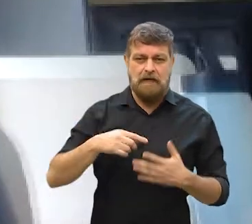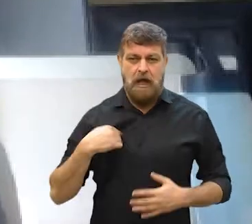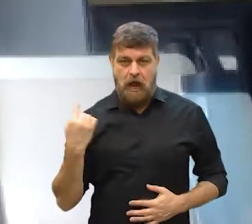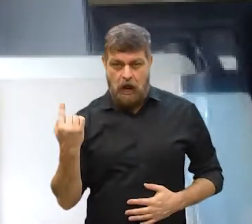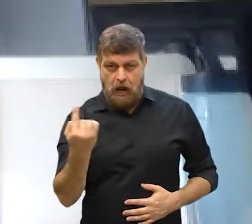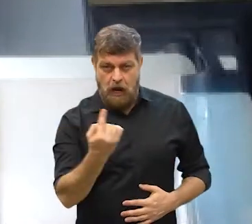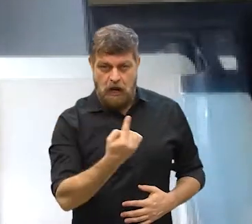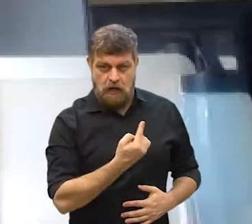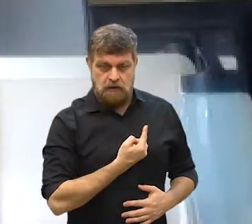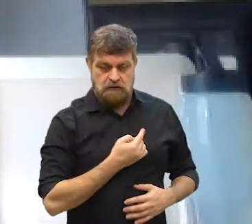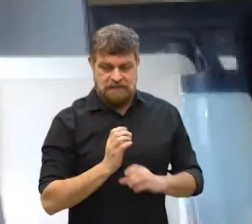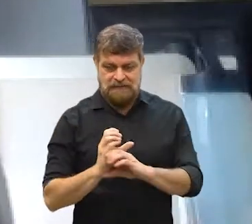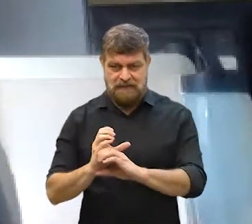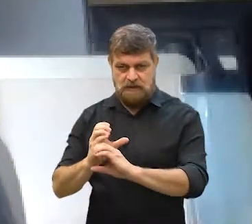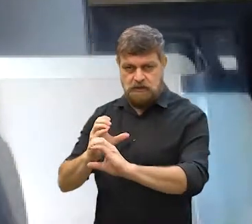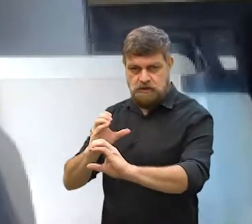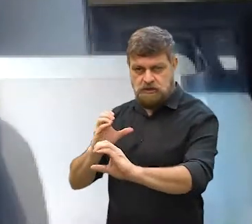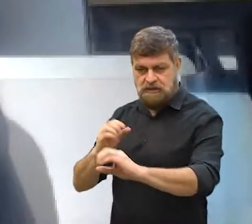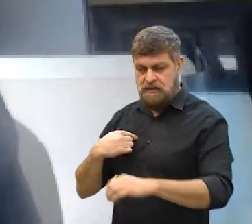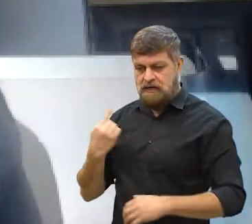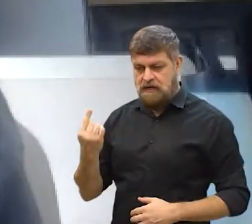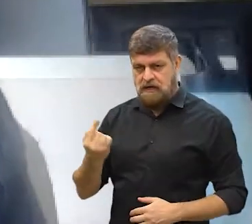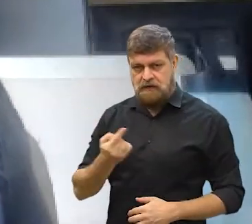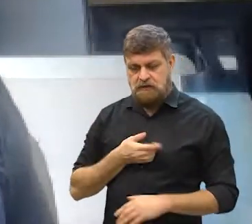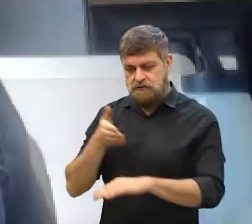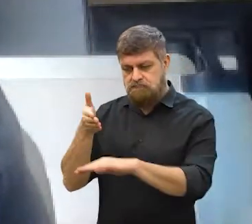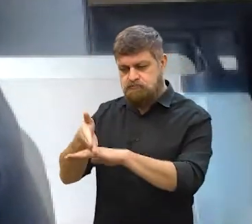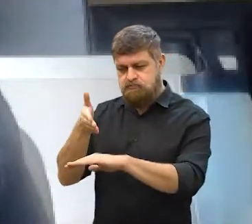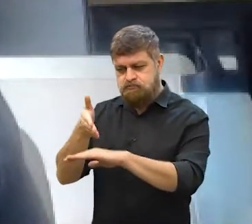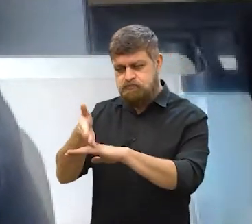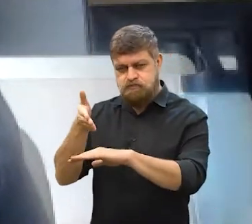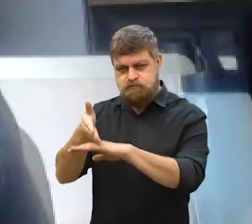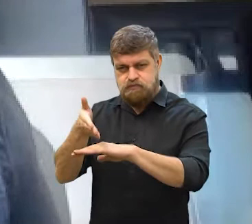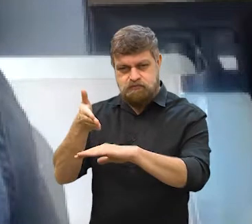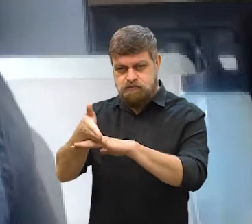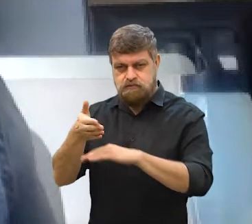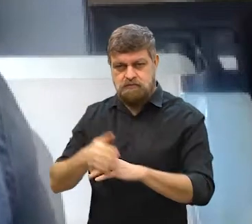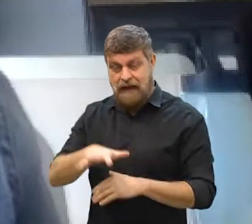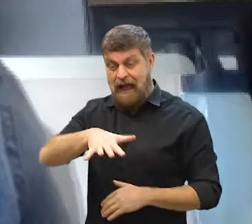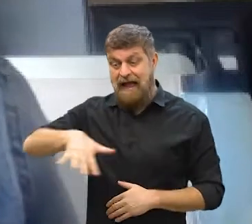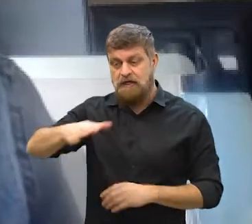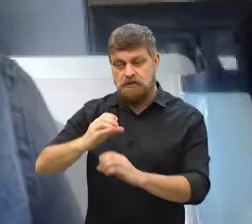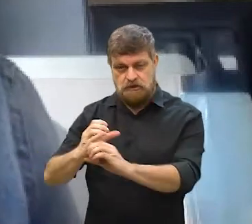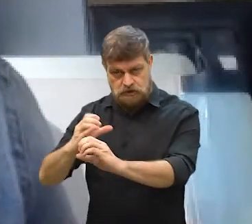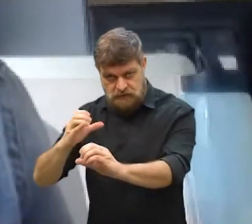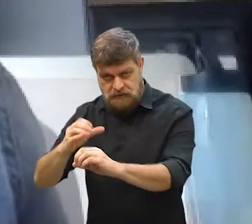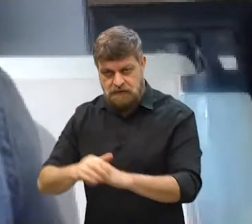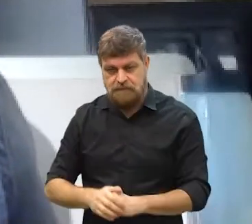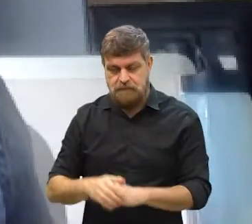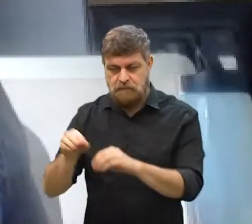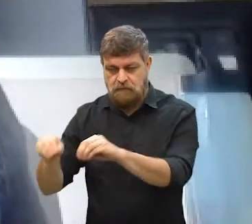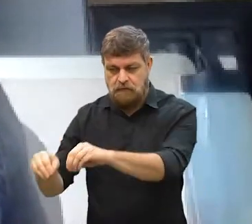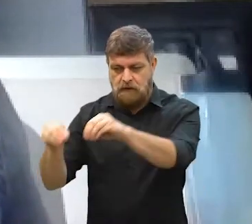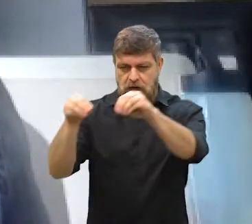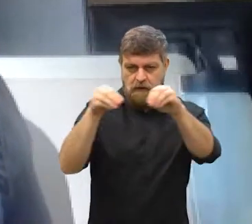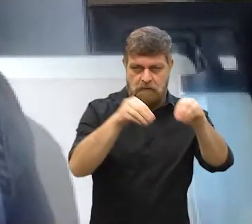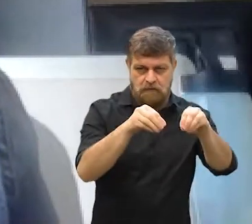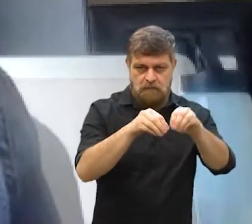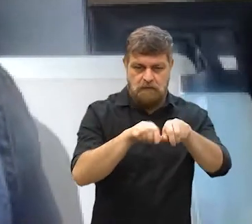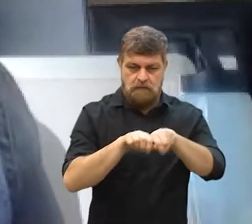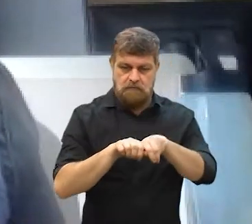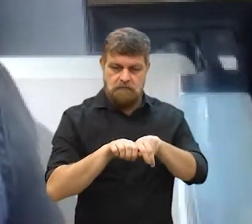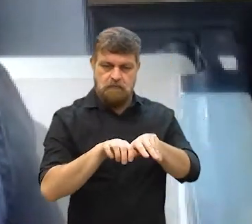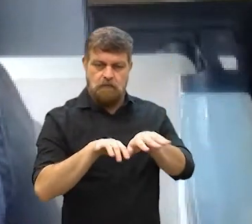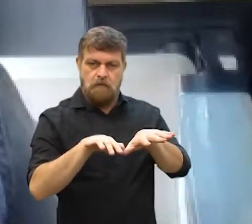pouco da área de engenharia. Na época nós estávamos, né? E acabou que a gente foi saindo um pouco